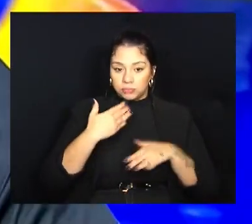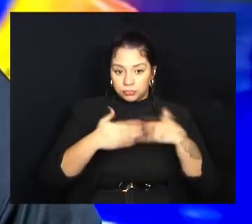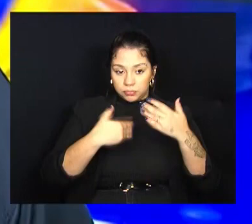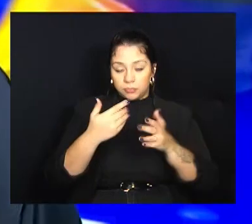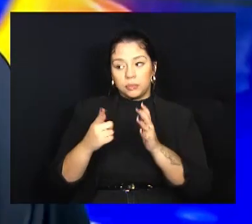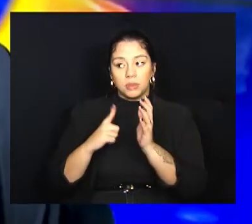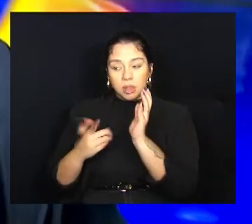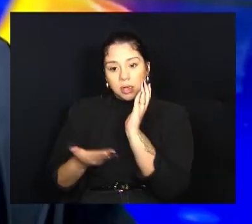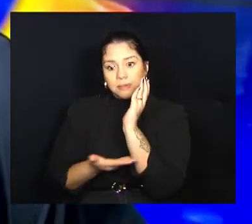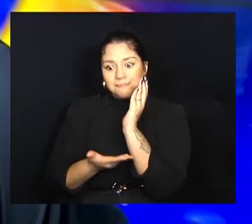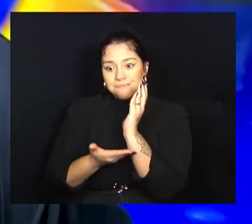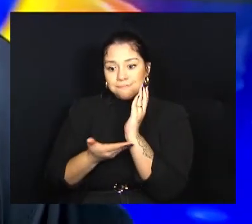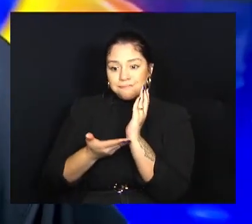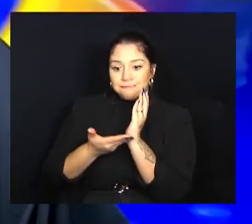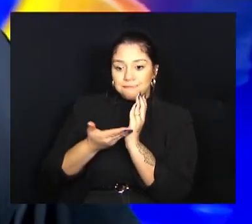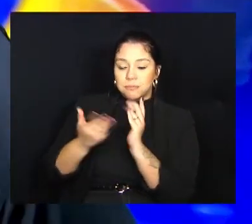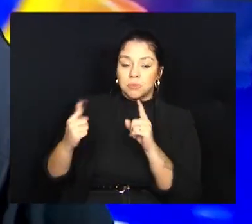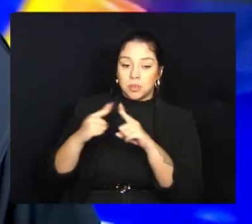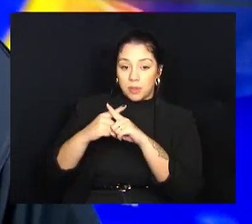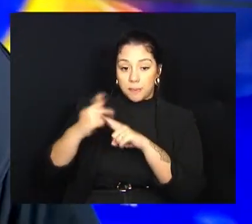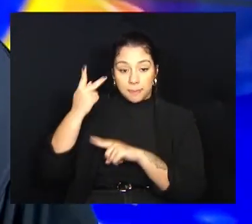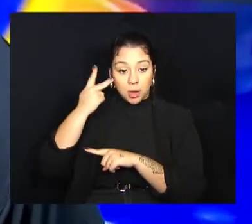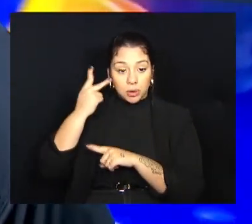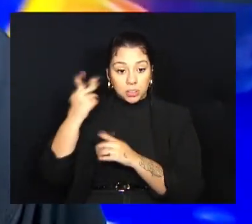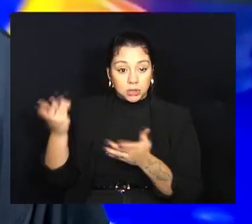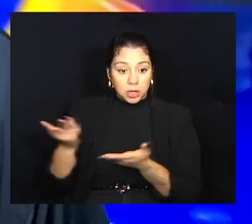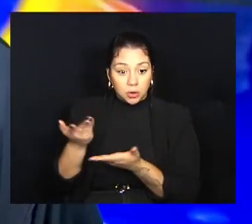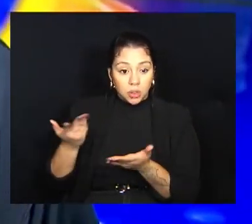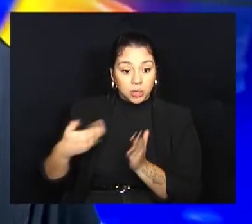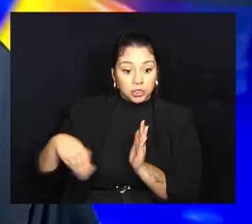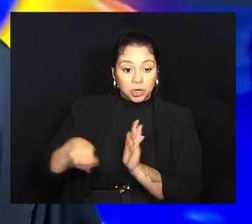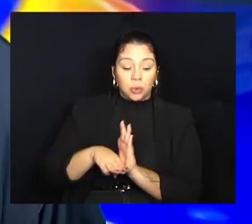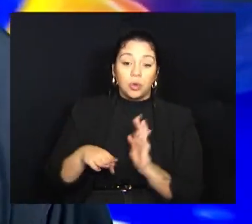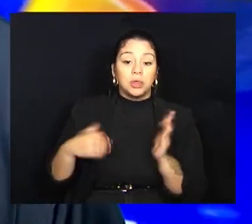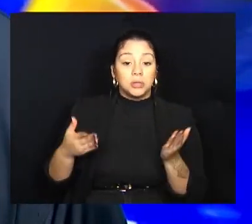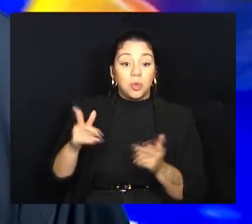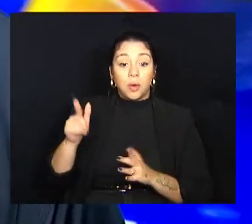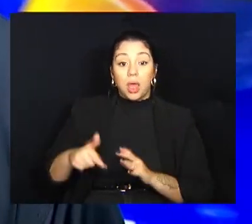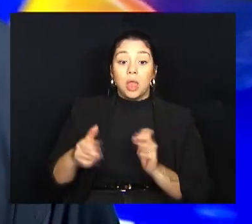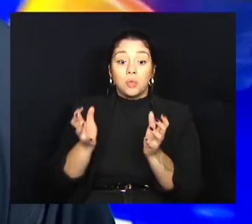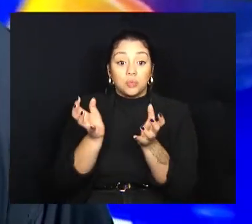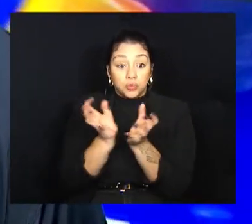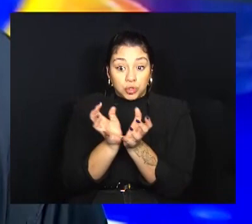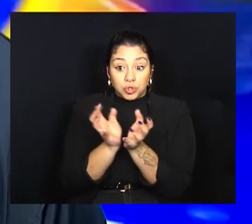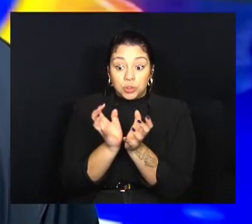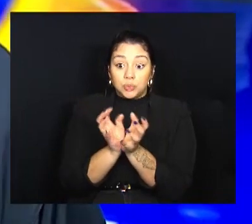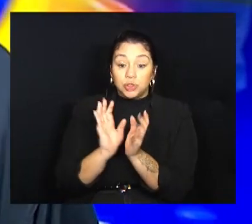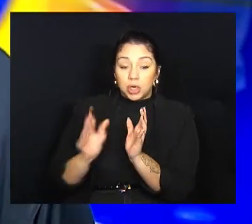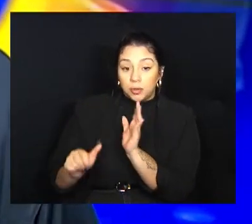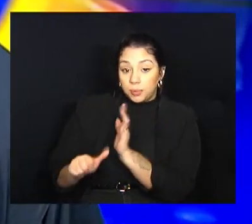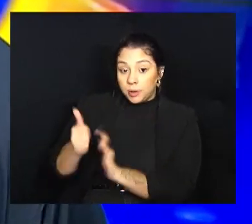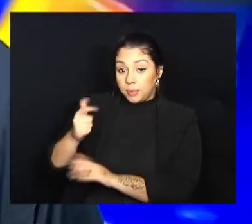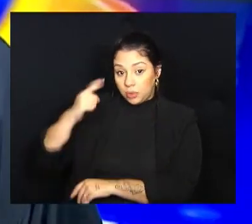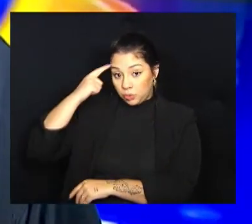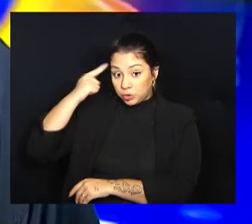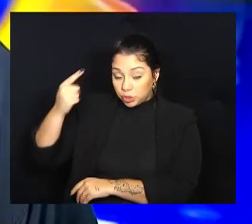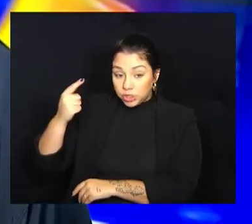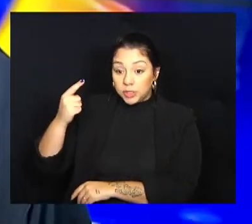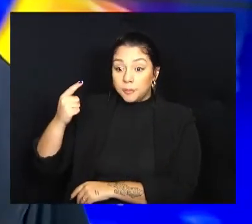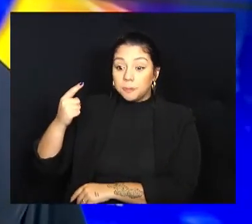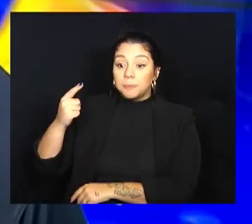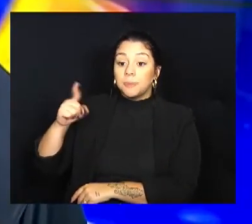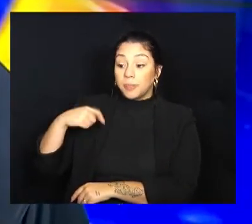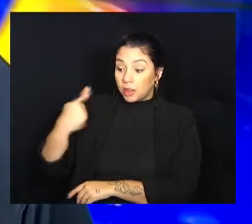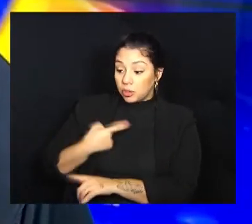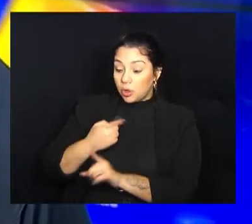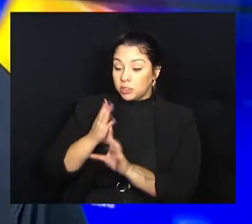B, um campeonato paulista batendo na porta. Então é um time que desde o primeiro dia que nós nos